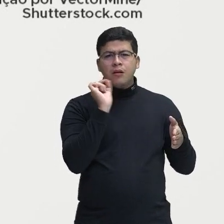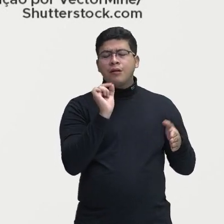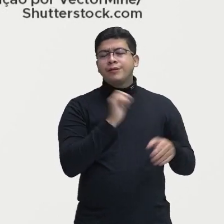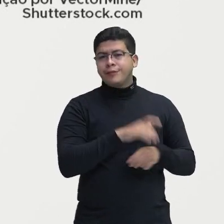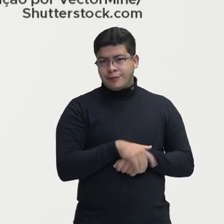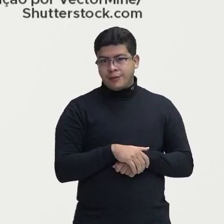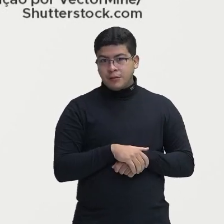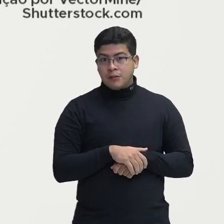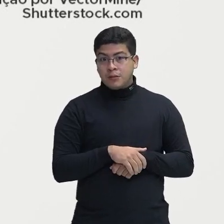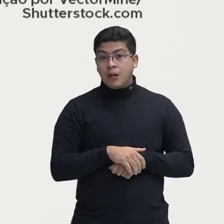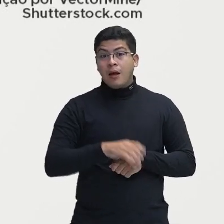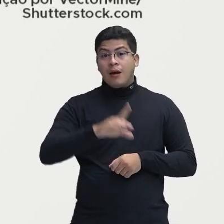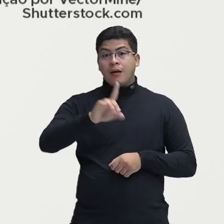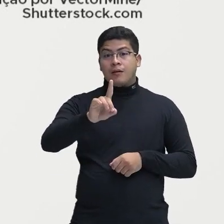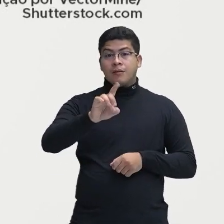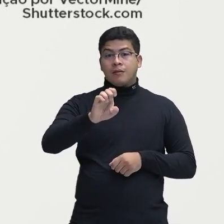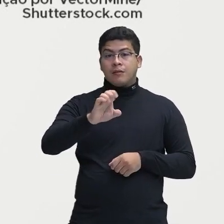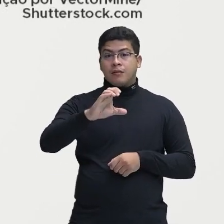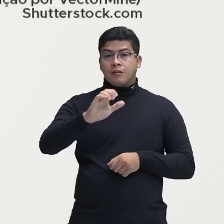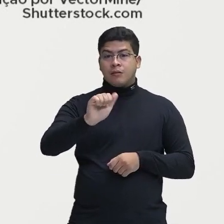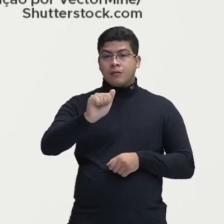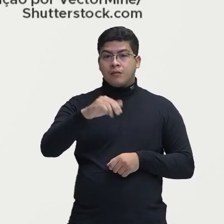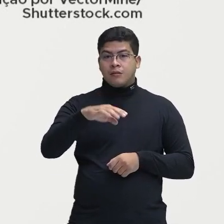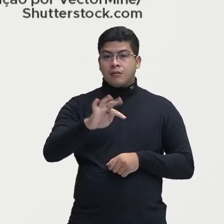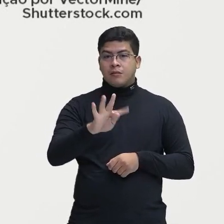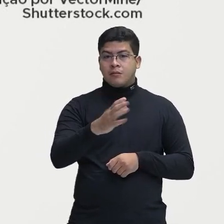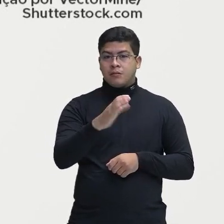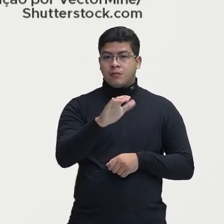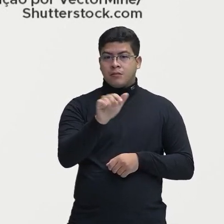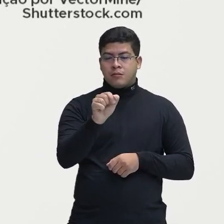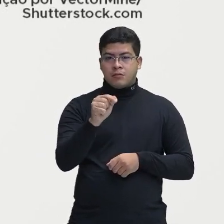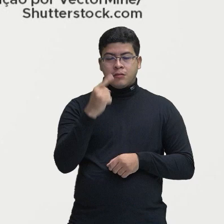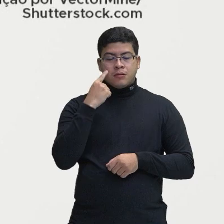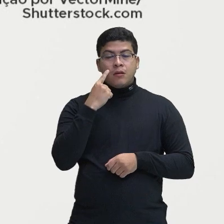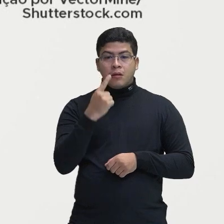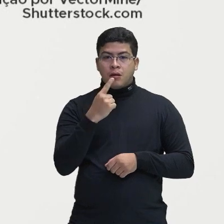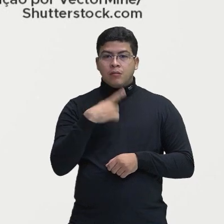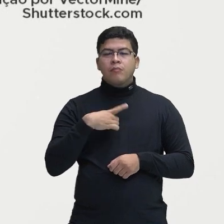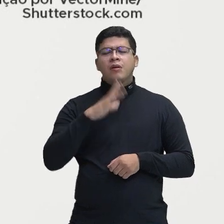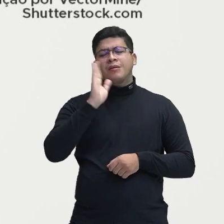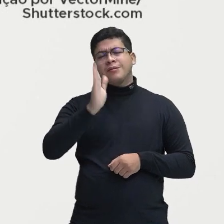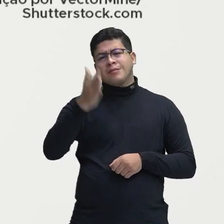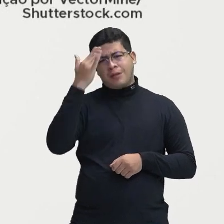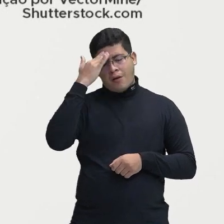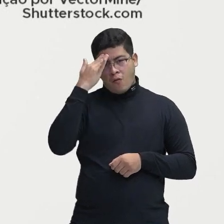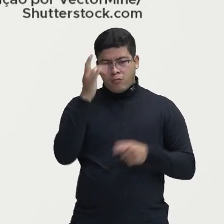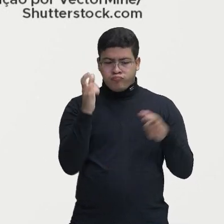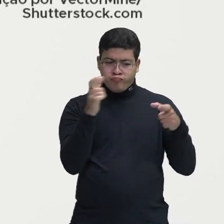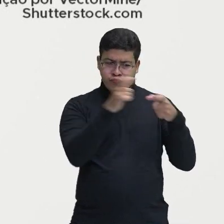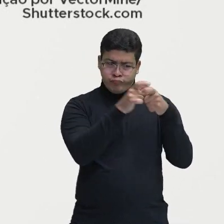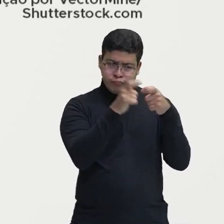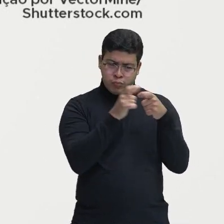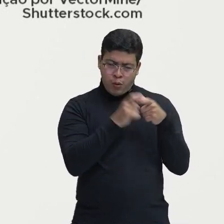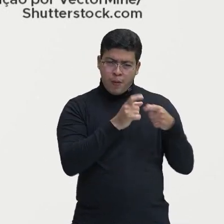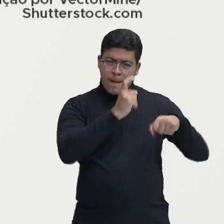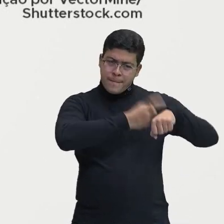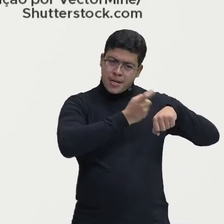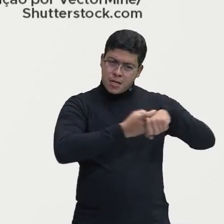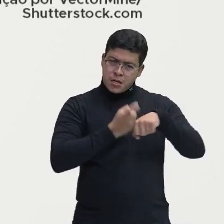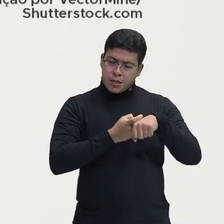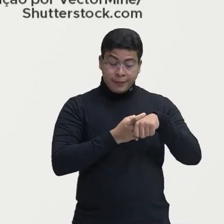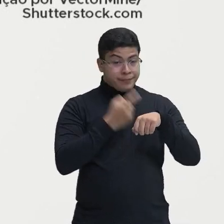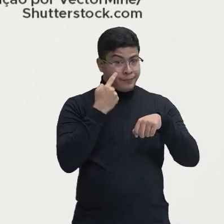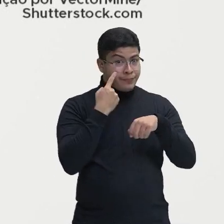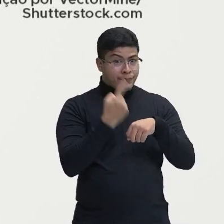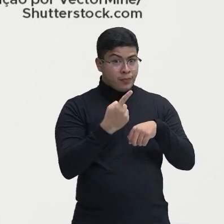chamada de decantação. Então, os flocos eles foram formados na primeira etapa, E aí eles